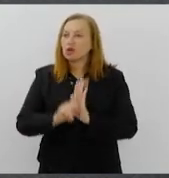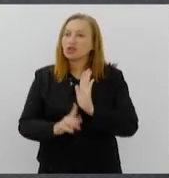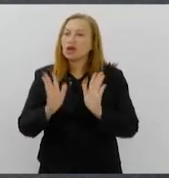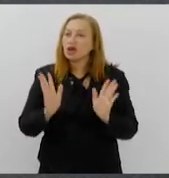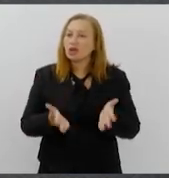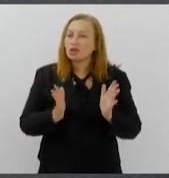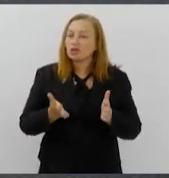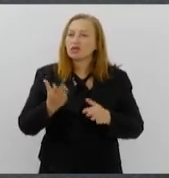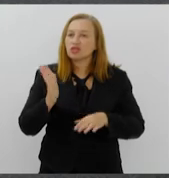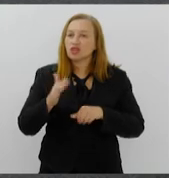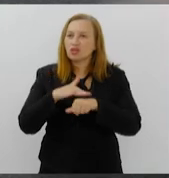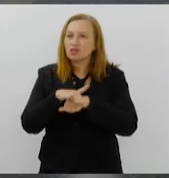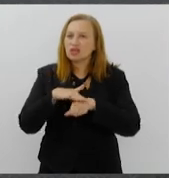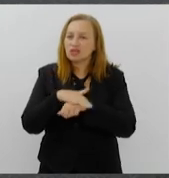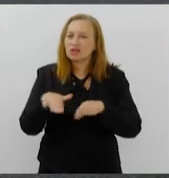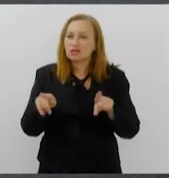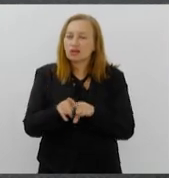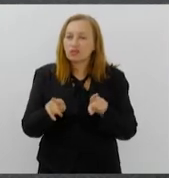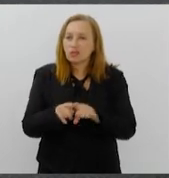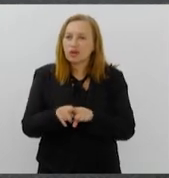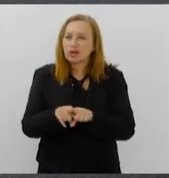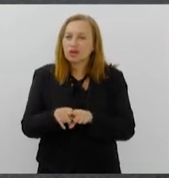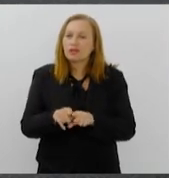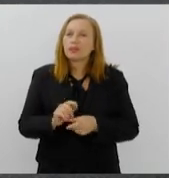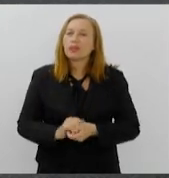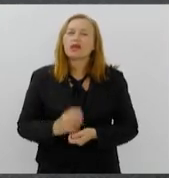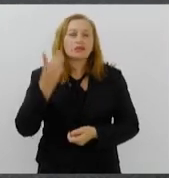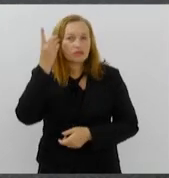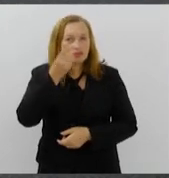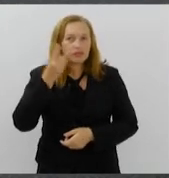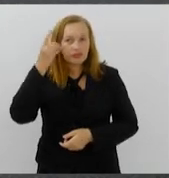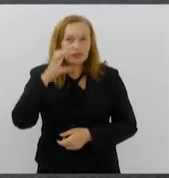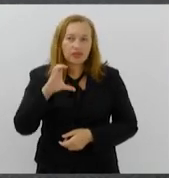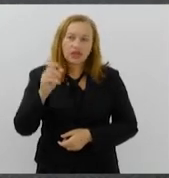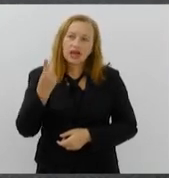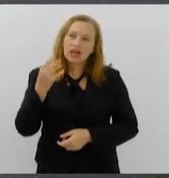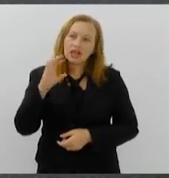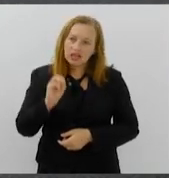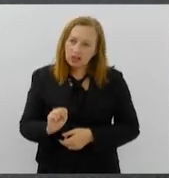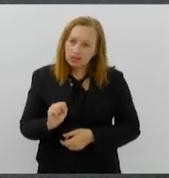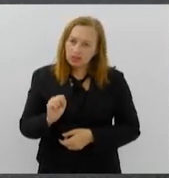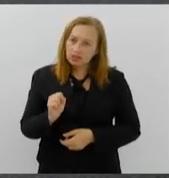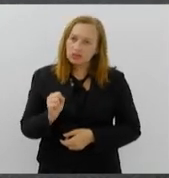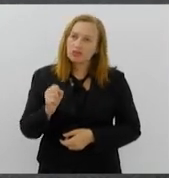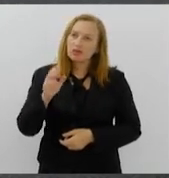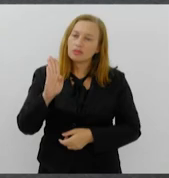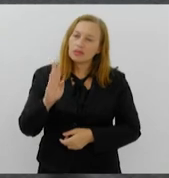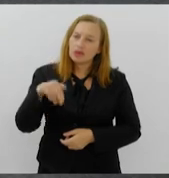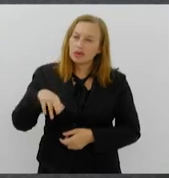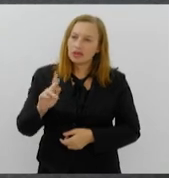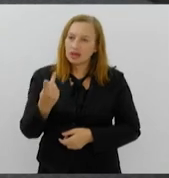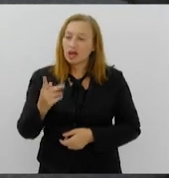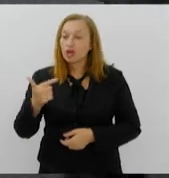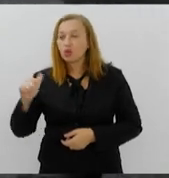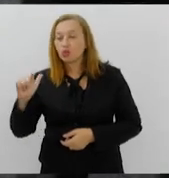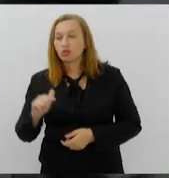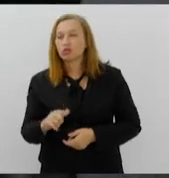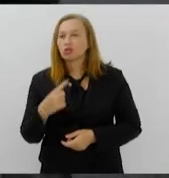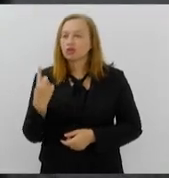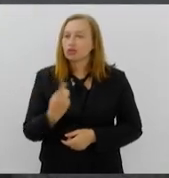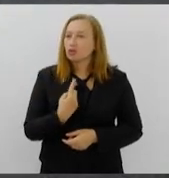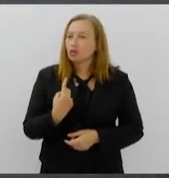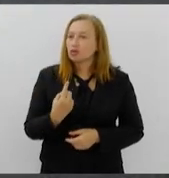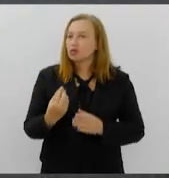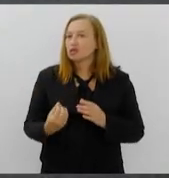Agora, eu já conversei também com o deputado Carlinhos do BNH e com outros. Nós fizemos